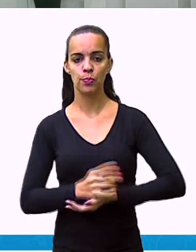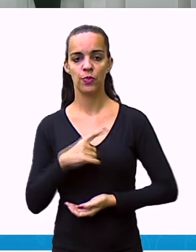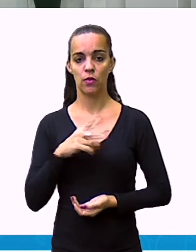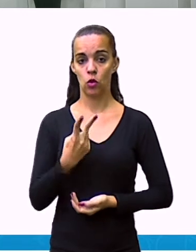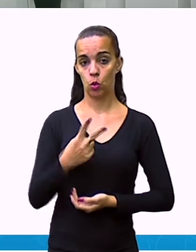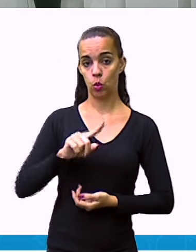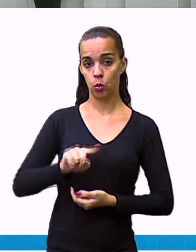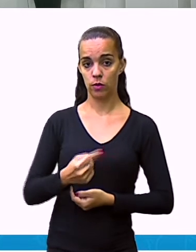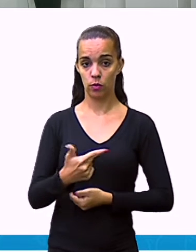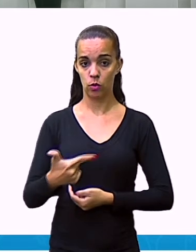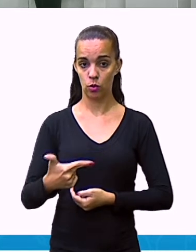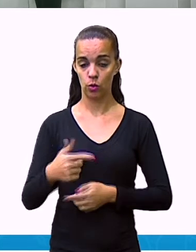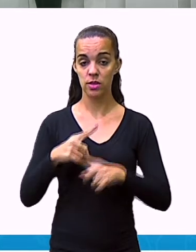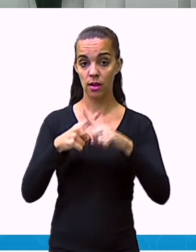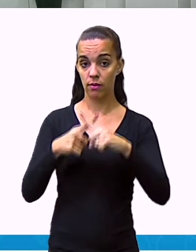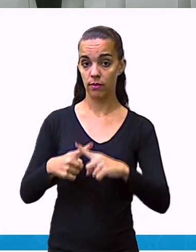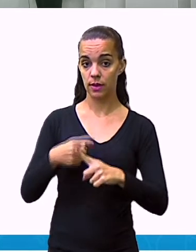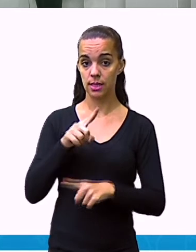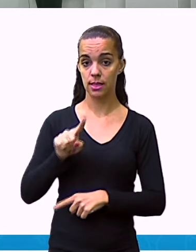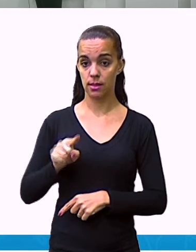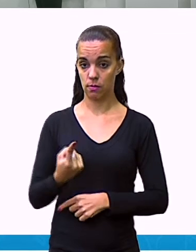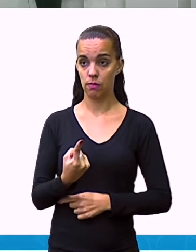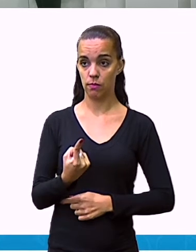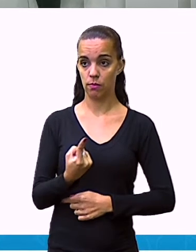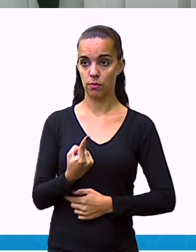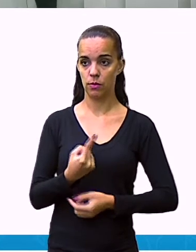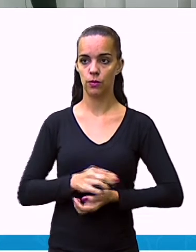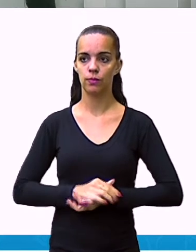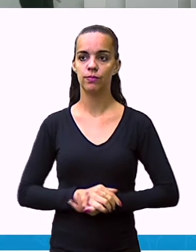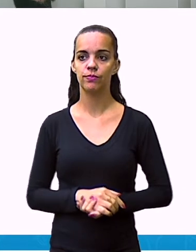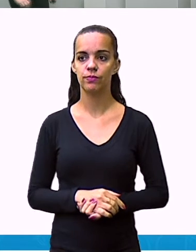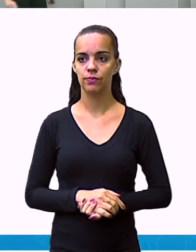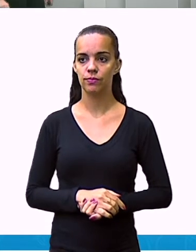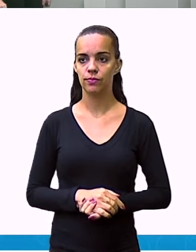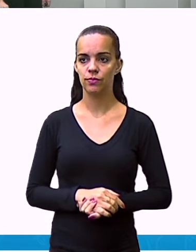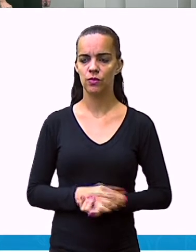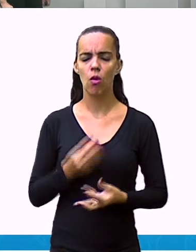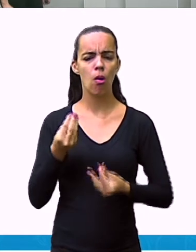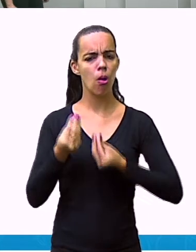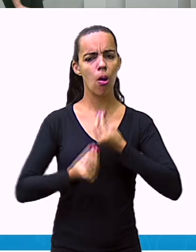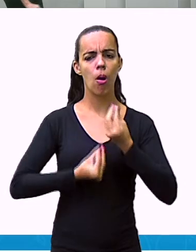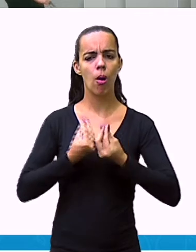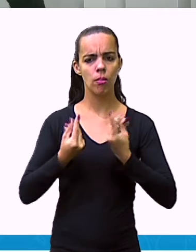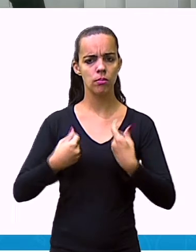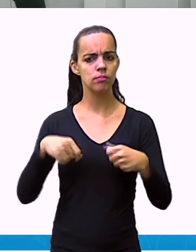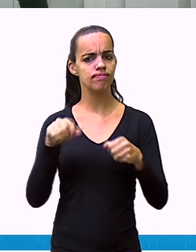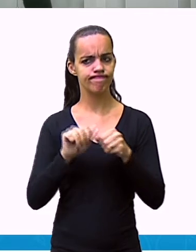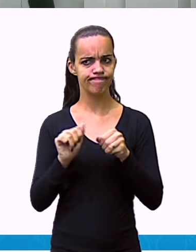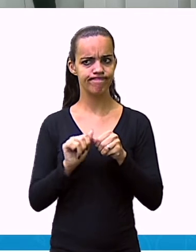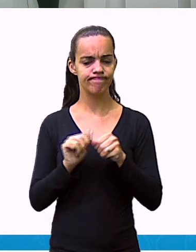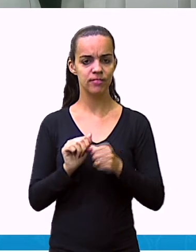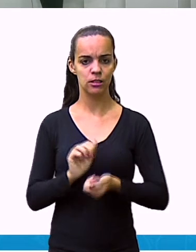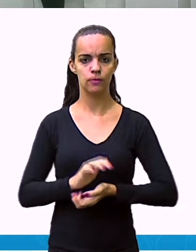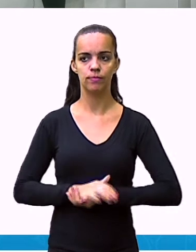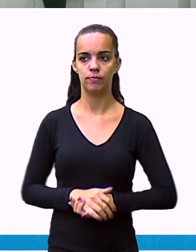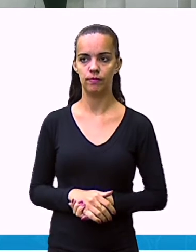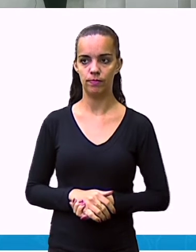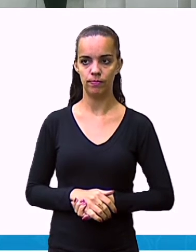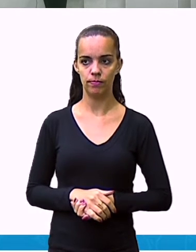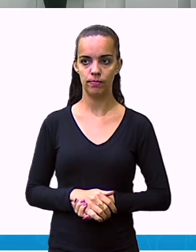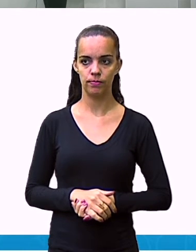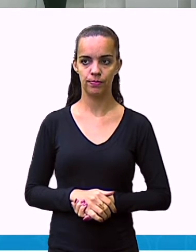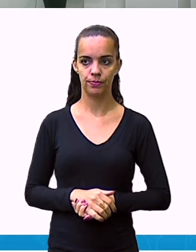já vou fazer direto tá E como que eu faço essa multiplicação simples eu vou